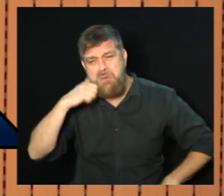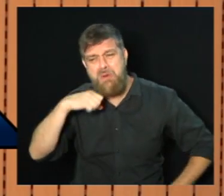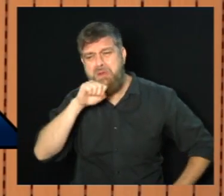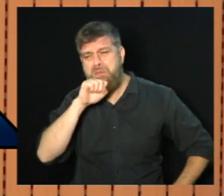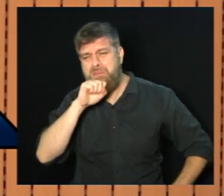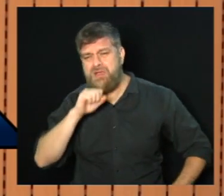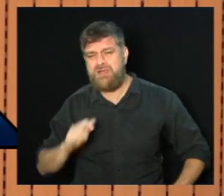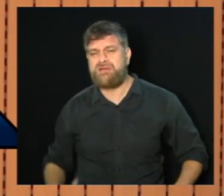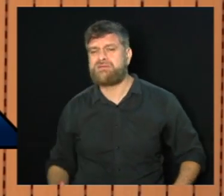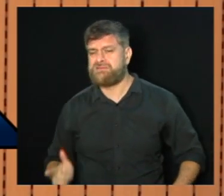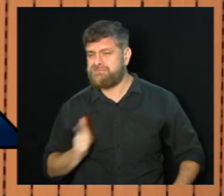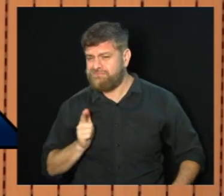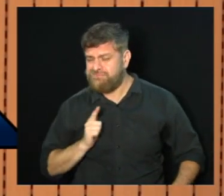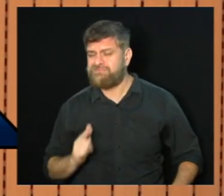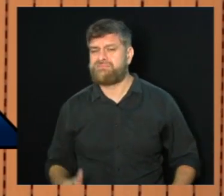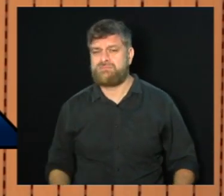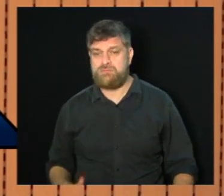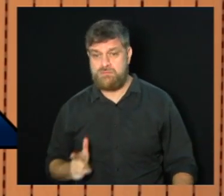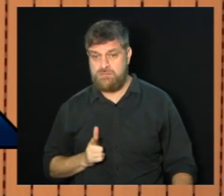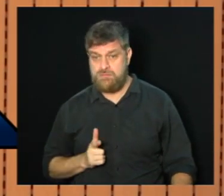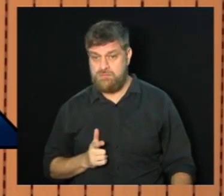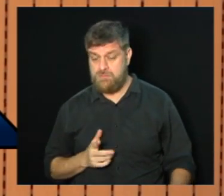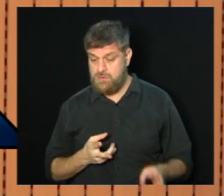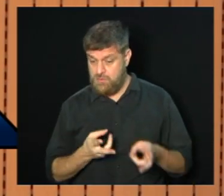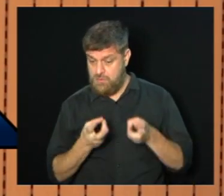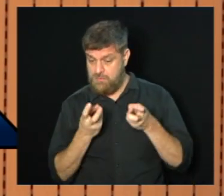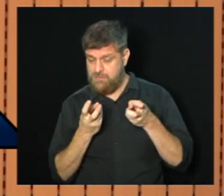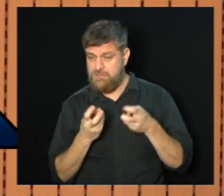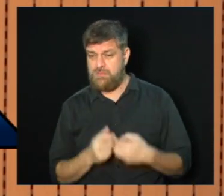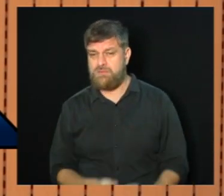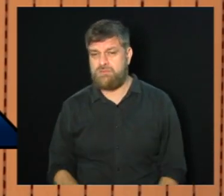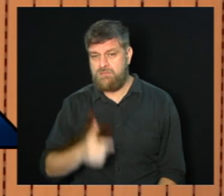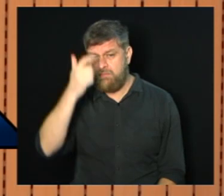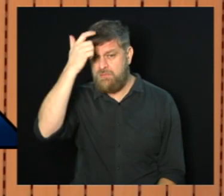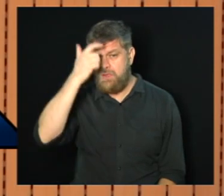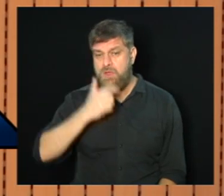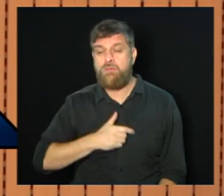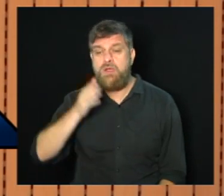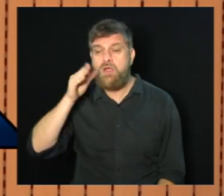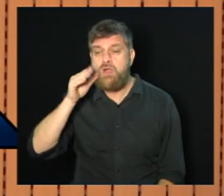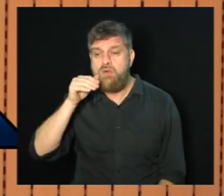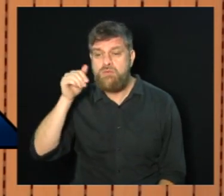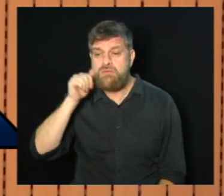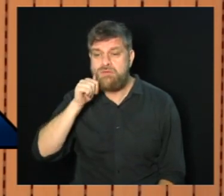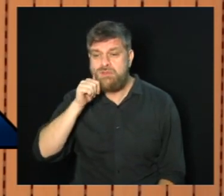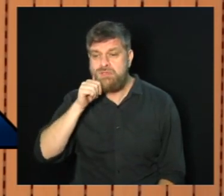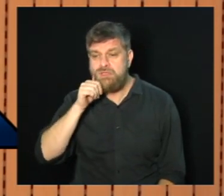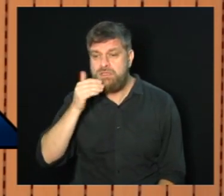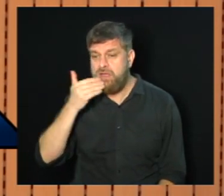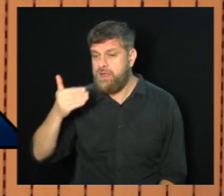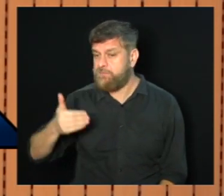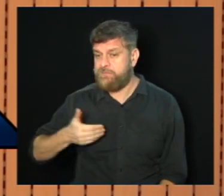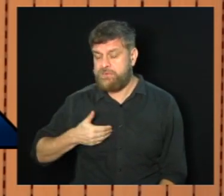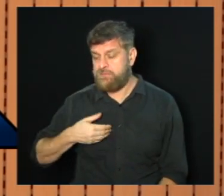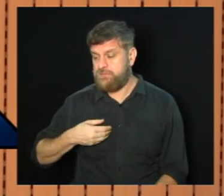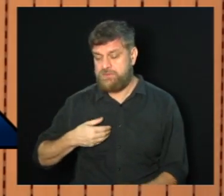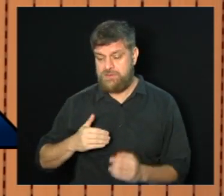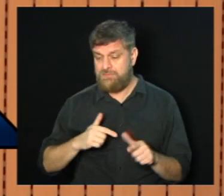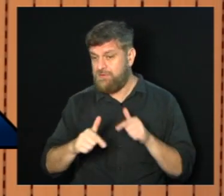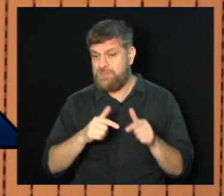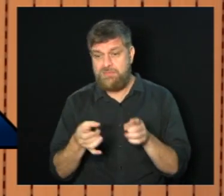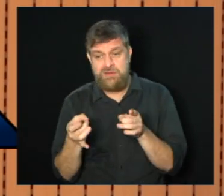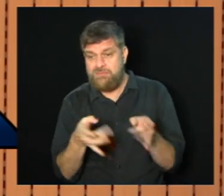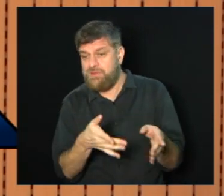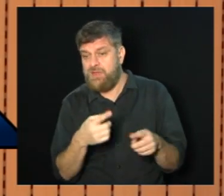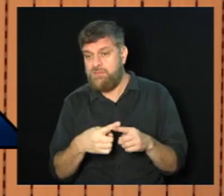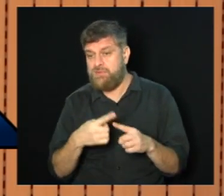legal. Inclusive, olha para vocês verem, eu tenho uma funcionária que pediu a conta porque não conseguiu